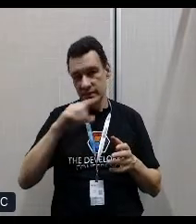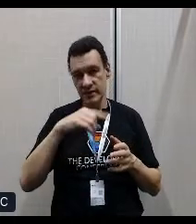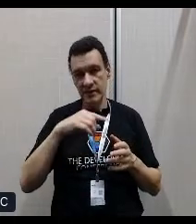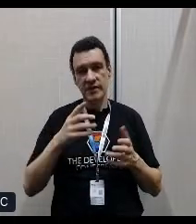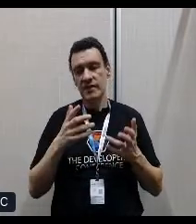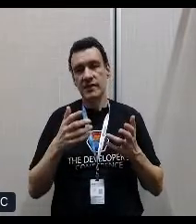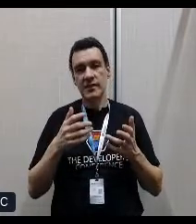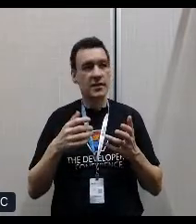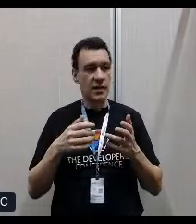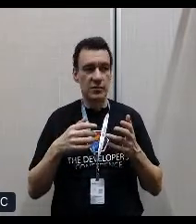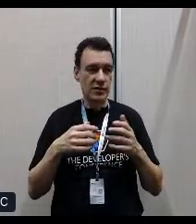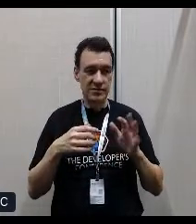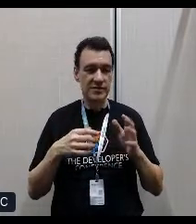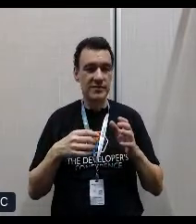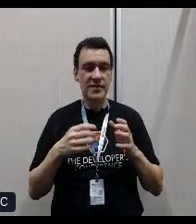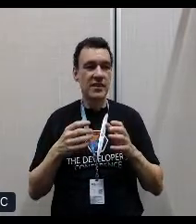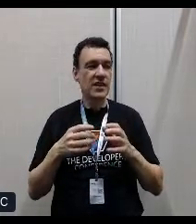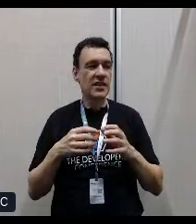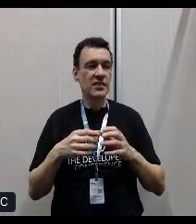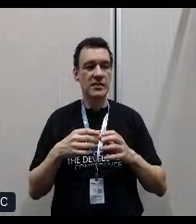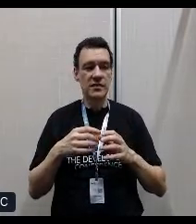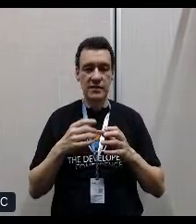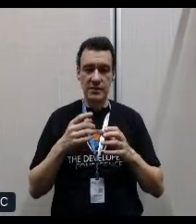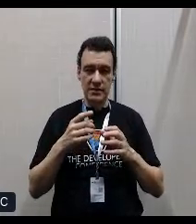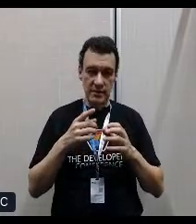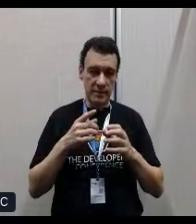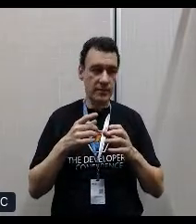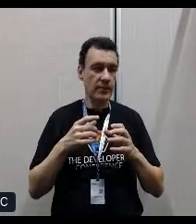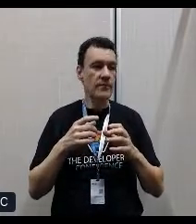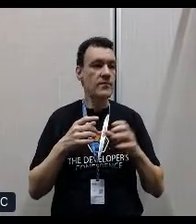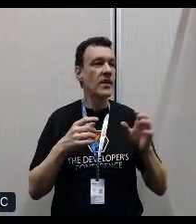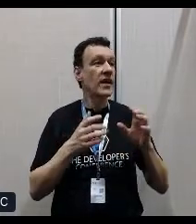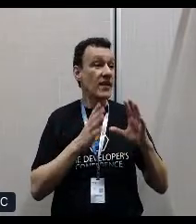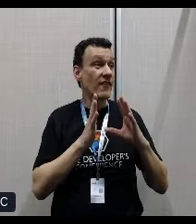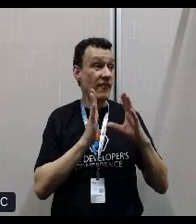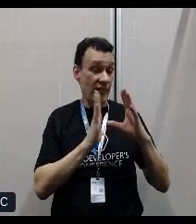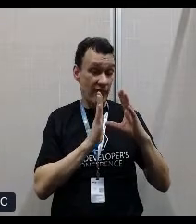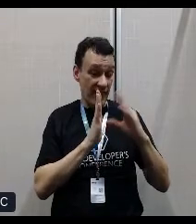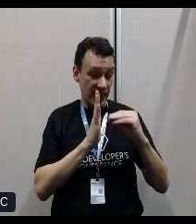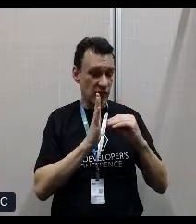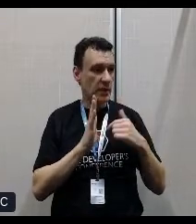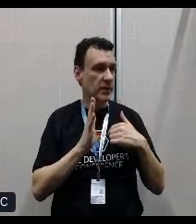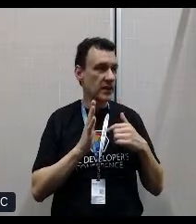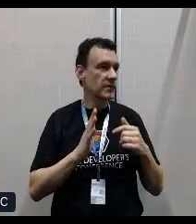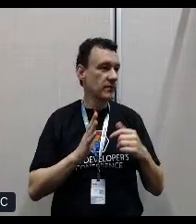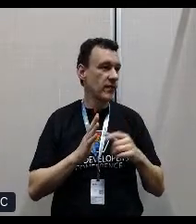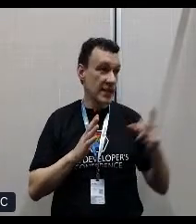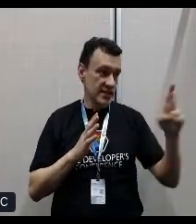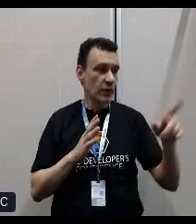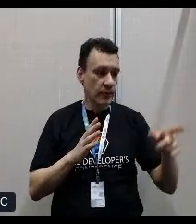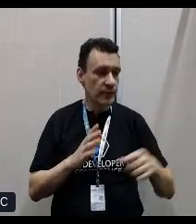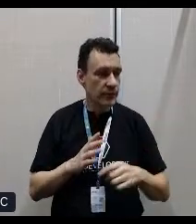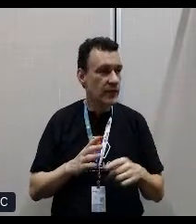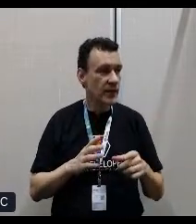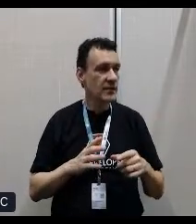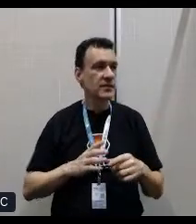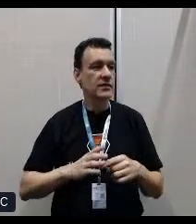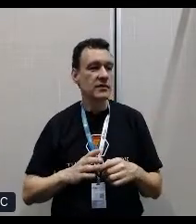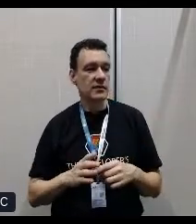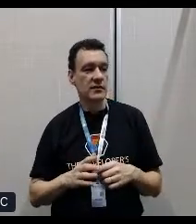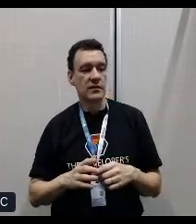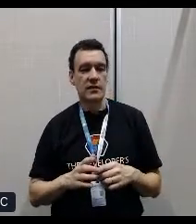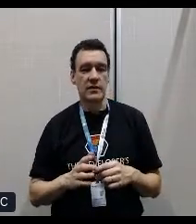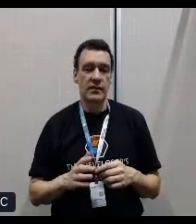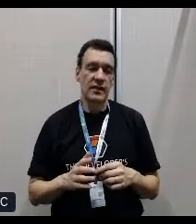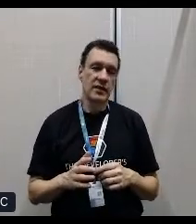gente pode atuar naquele momento, e começando aos poucos, porque é muito melhor começar aos poucos do que se afobar e